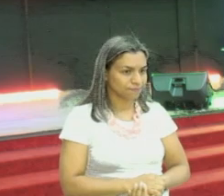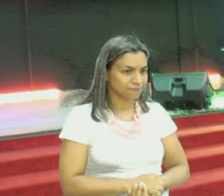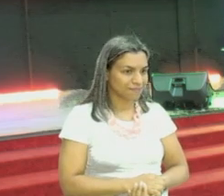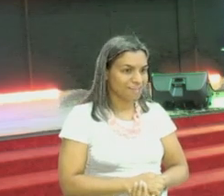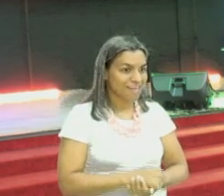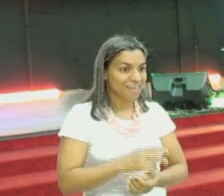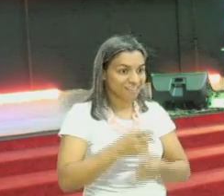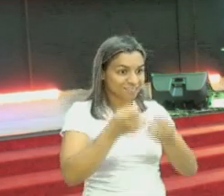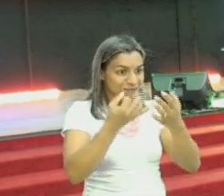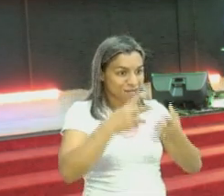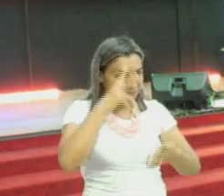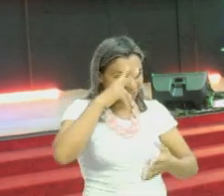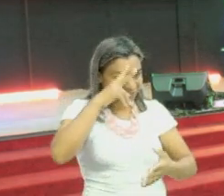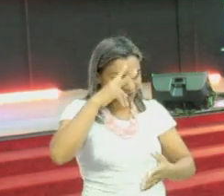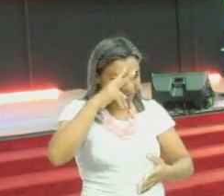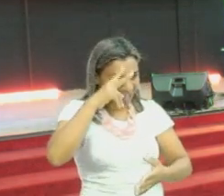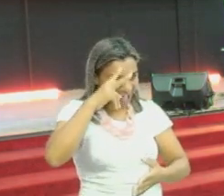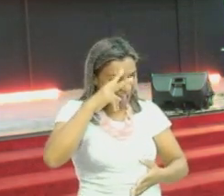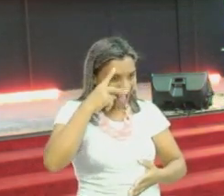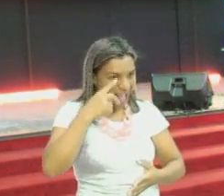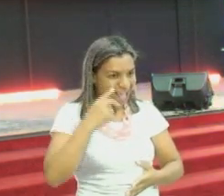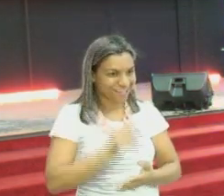começa a se ouvir no horizonte